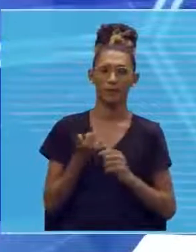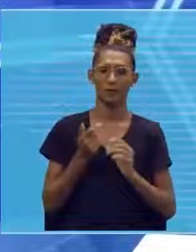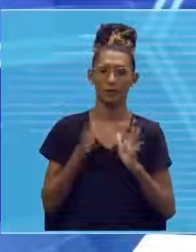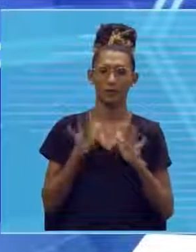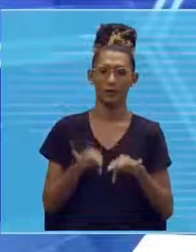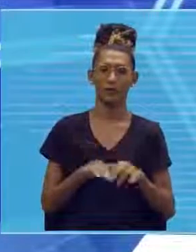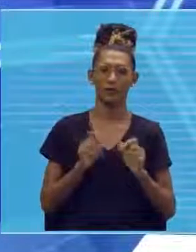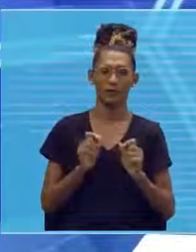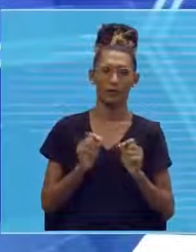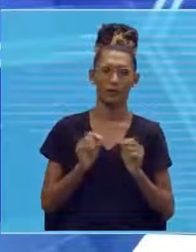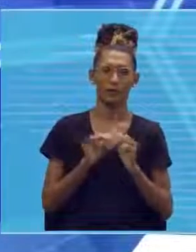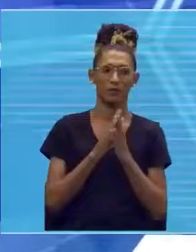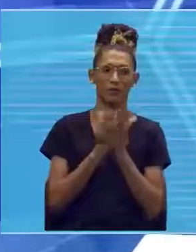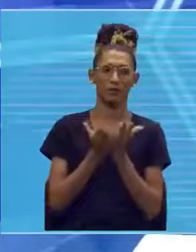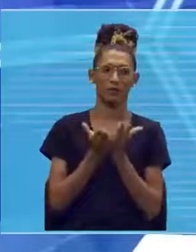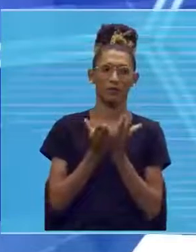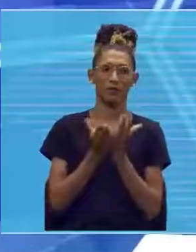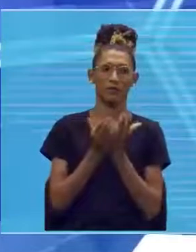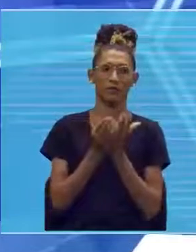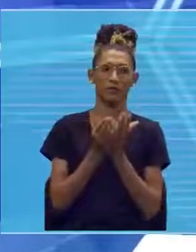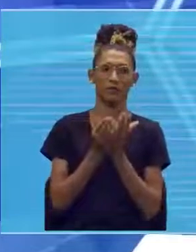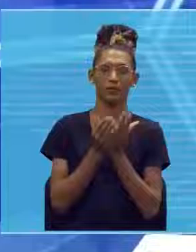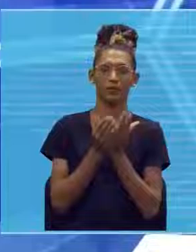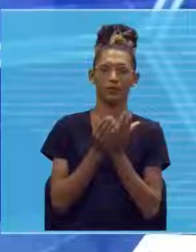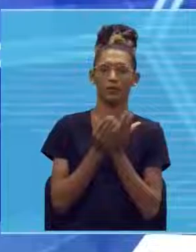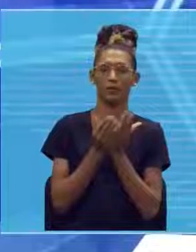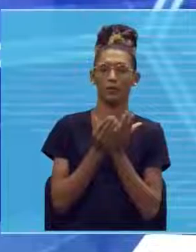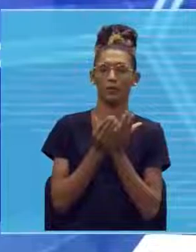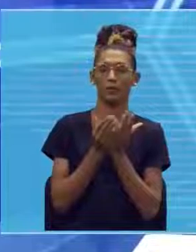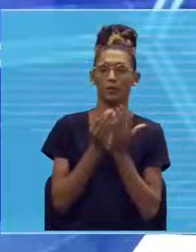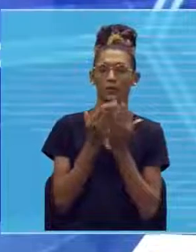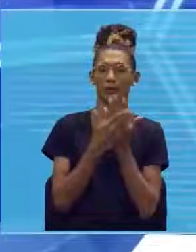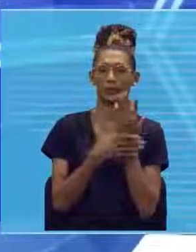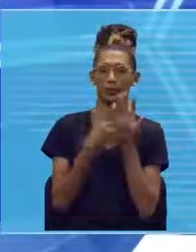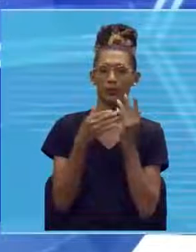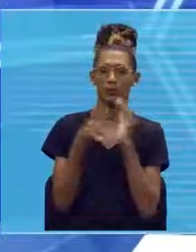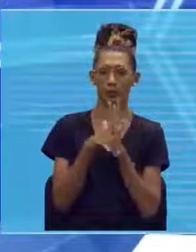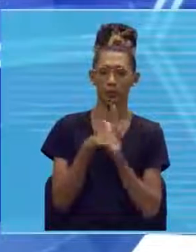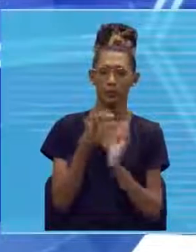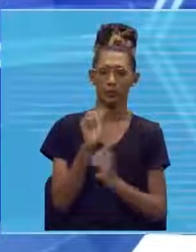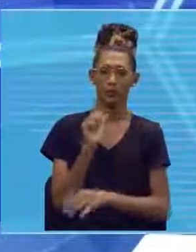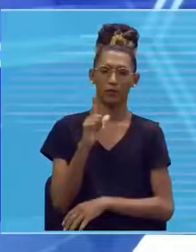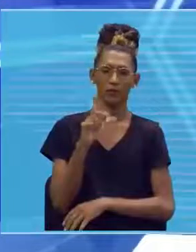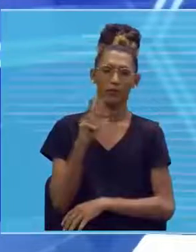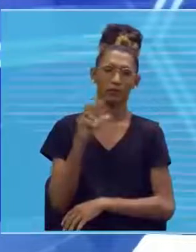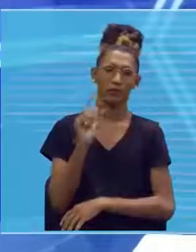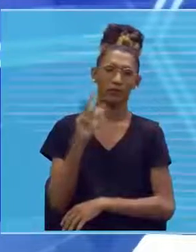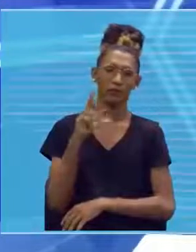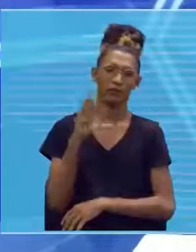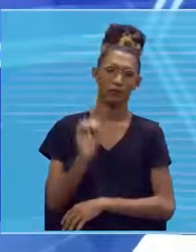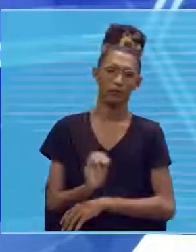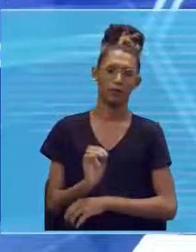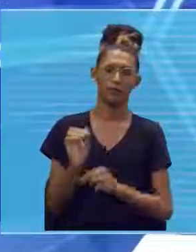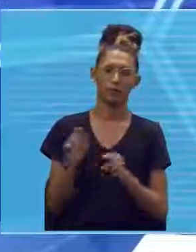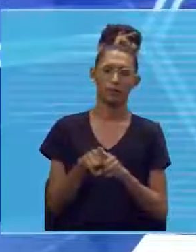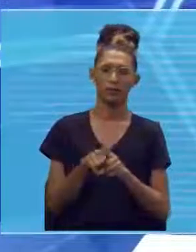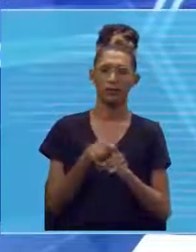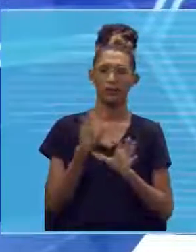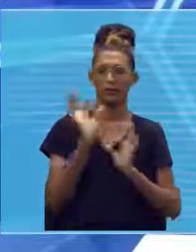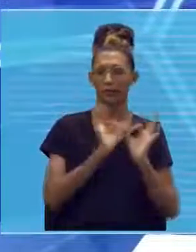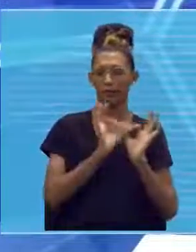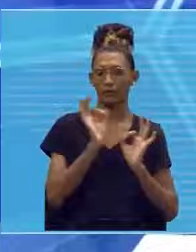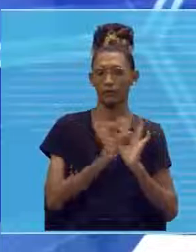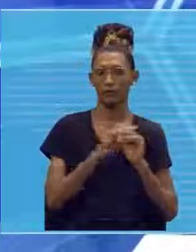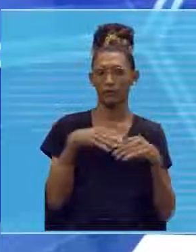eu vou abrir aqui o livro do Álvaro tukano da mesma coleção tem petacchi organizada mesmo pelo Cacau